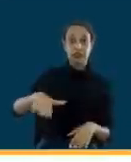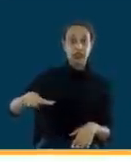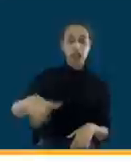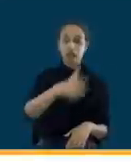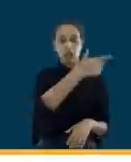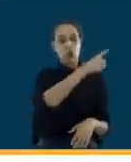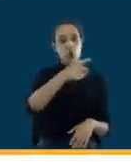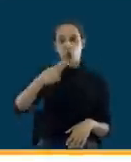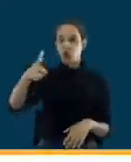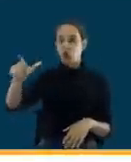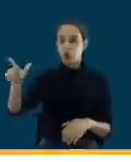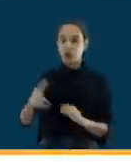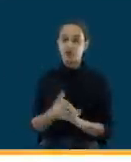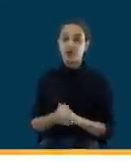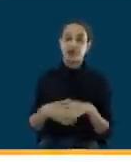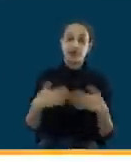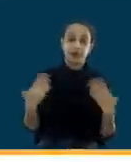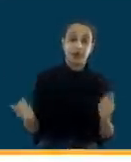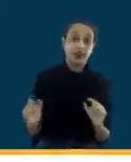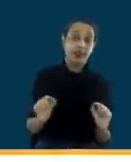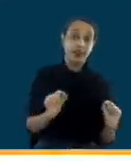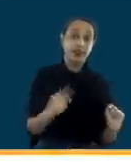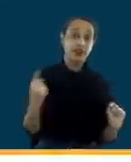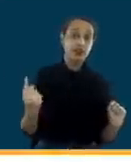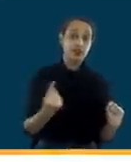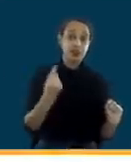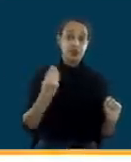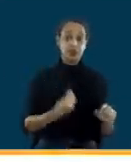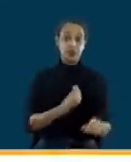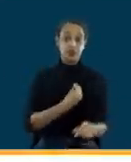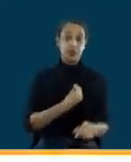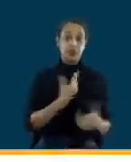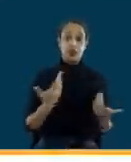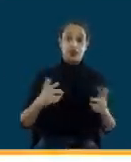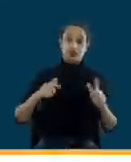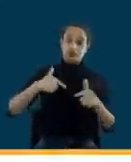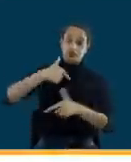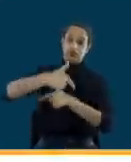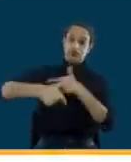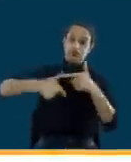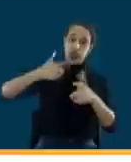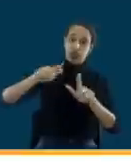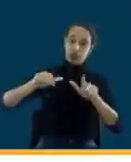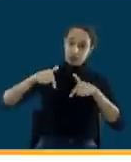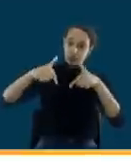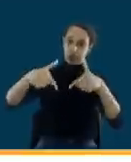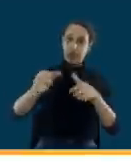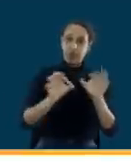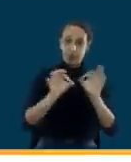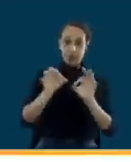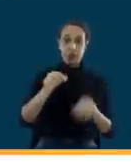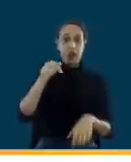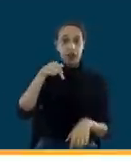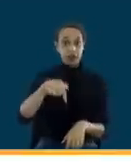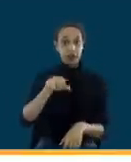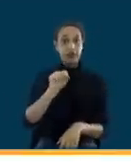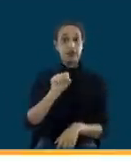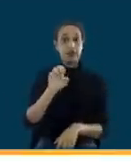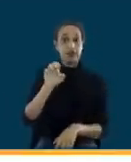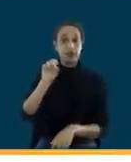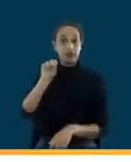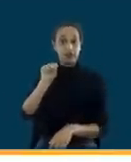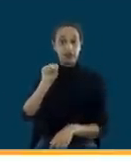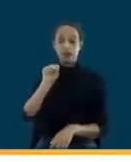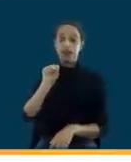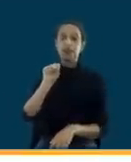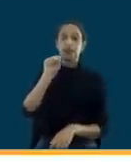atividades. E, com isso, nós estamos desenvolvendo, no caso do Sesc de São Paulo, que eu já dirijo